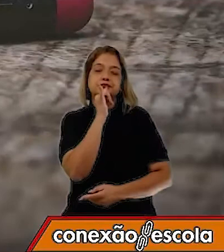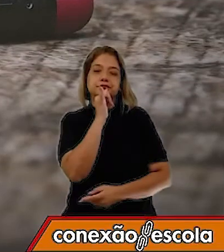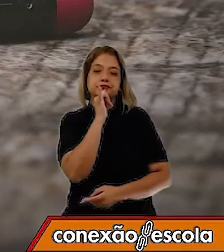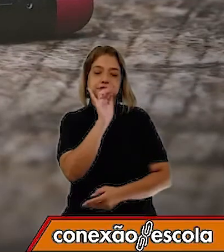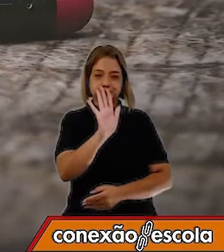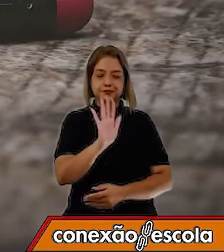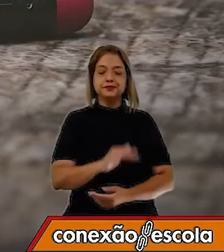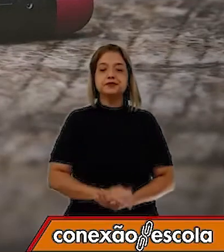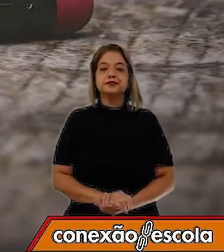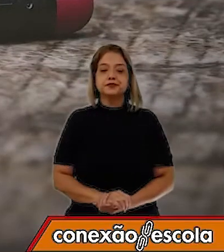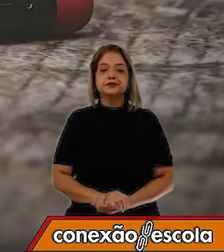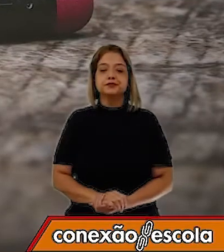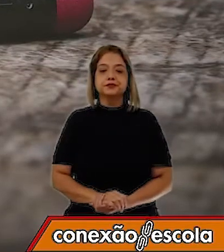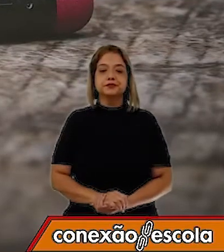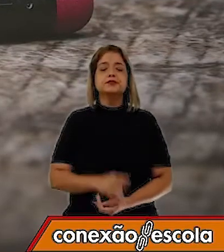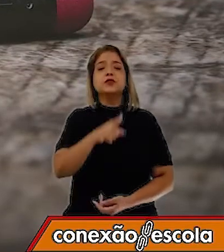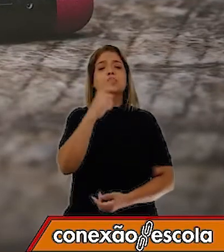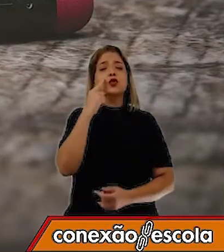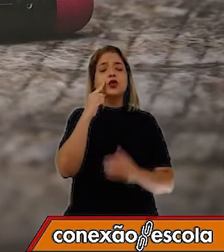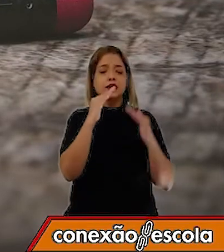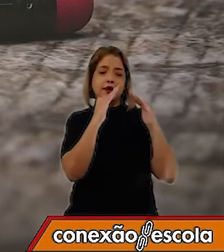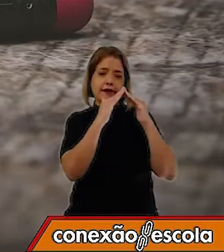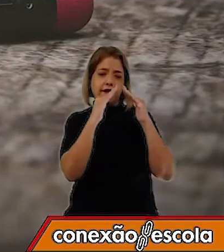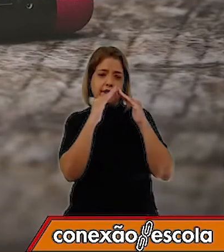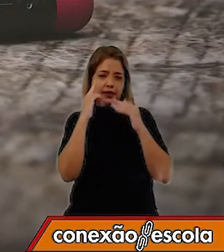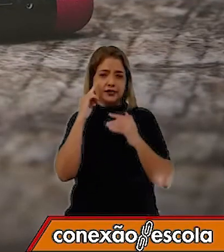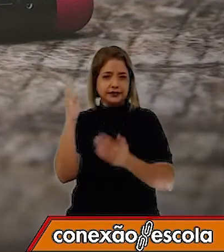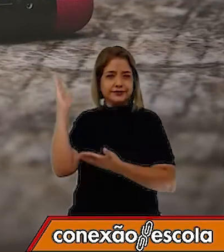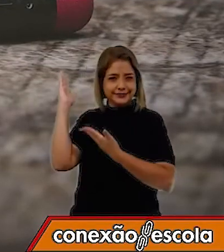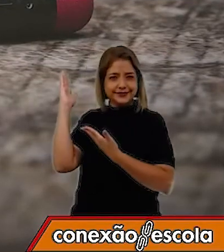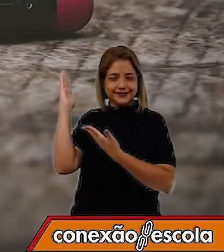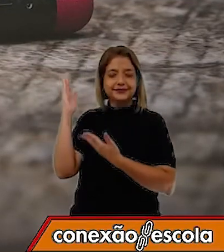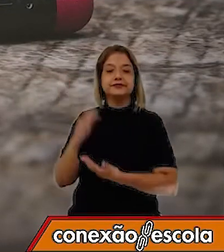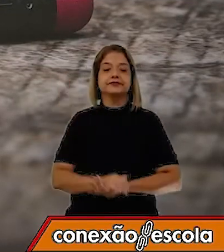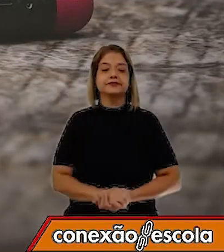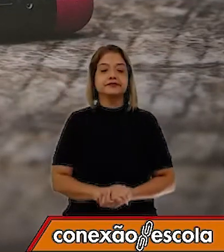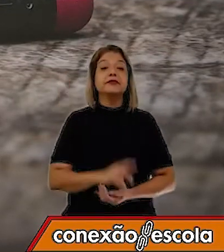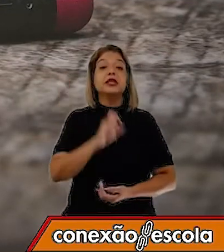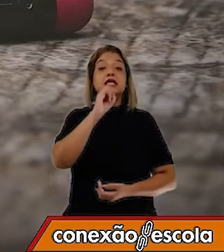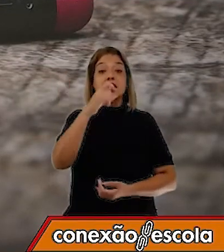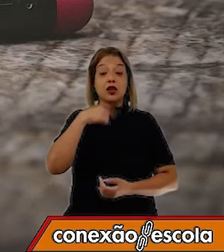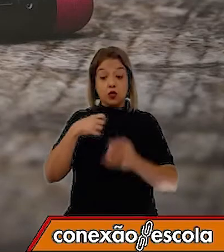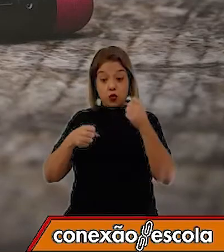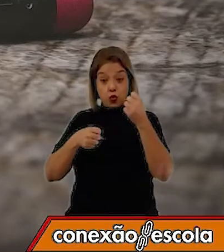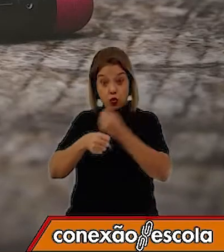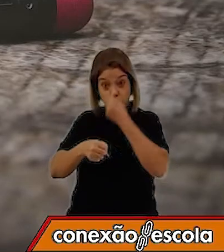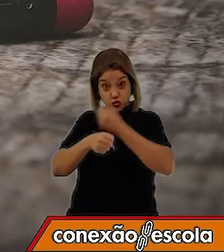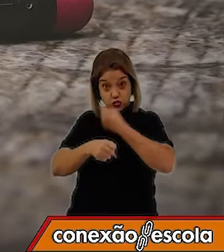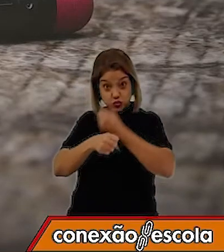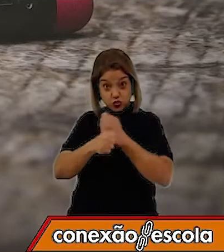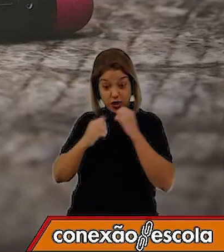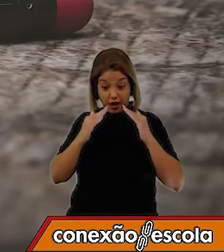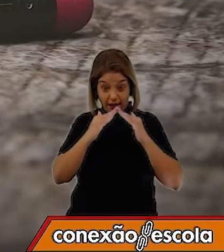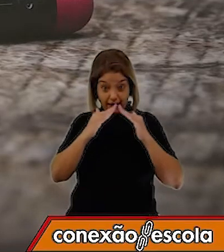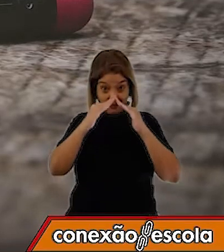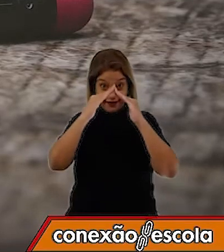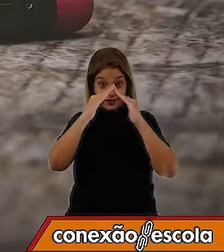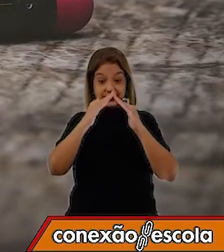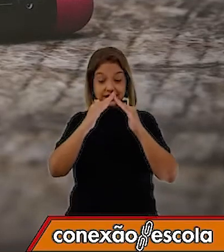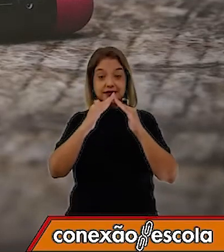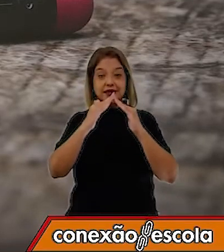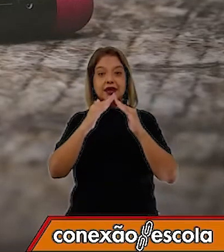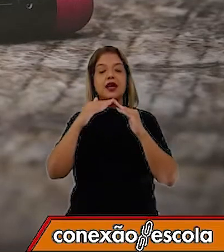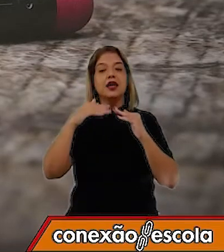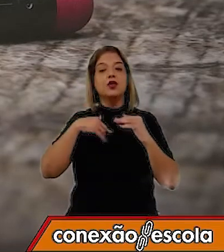exemplo, essa casinha aí. Para construir a casa,